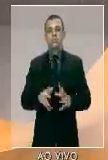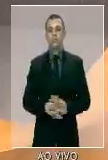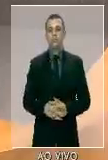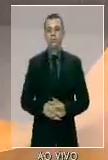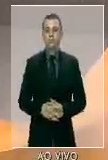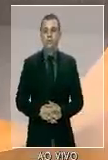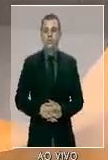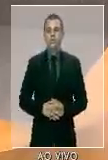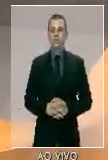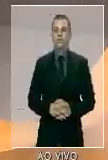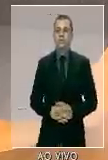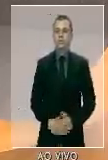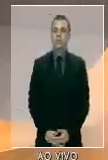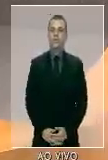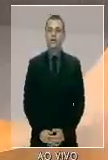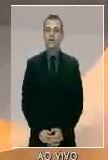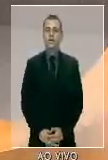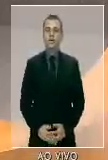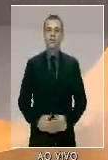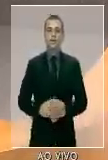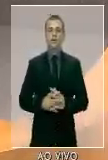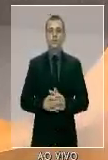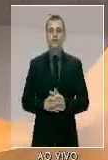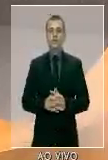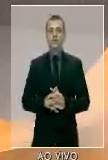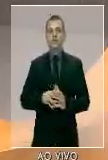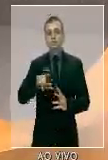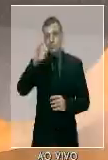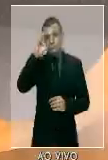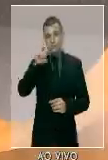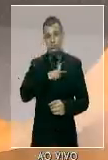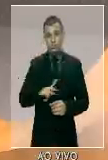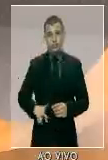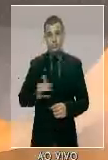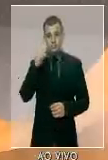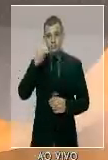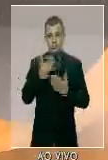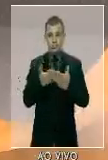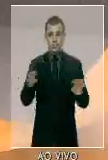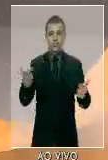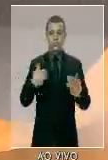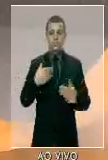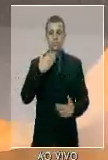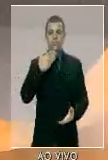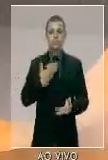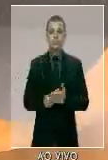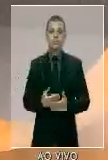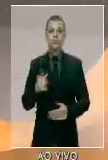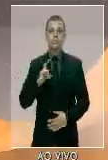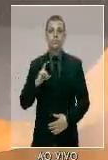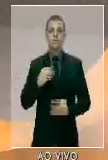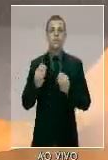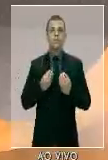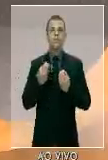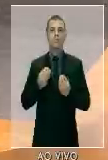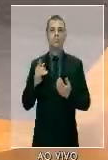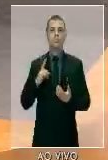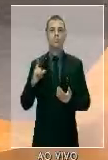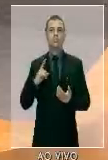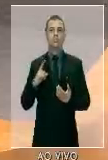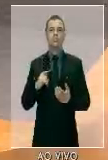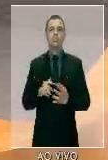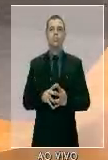Presidente, senhores deputados, eu estou um pouco perplexa para que rumo foi